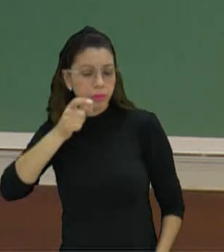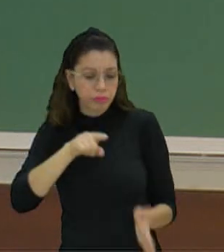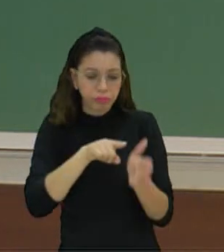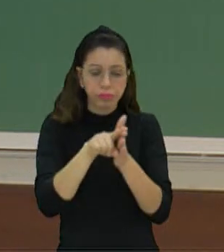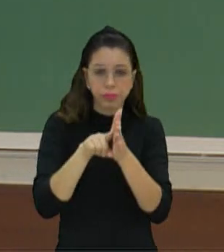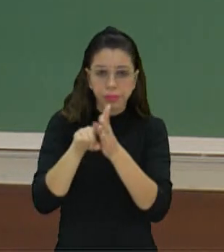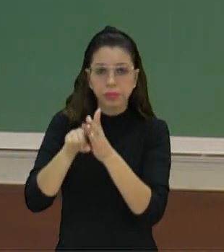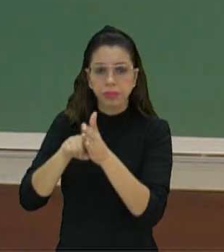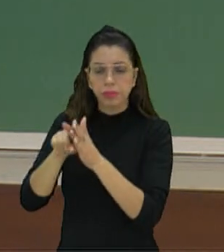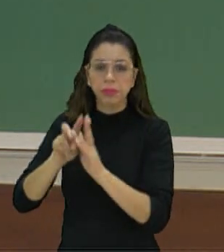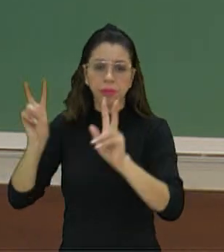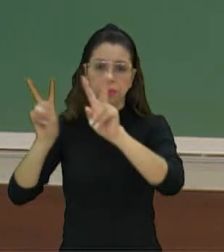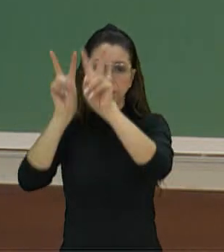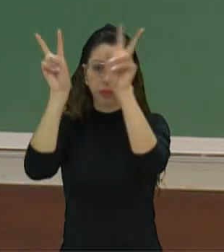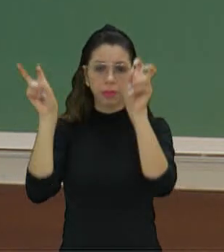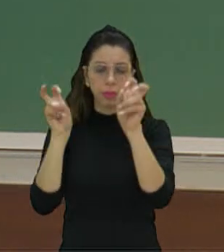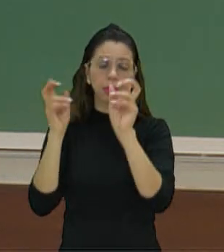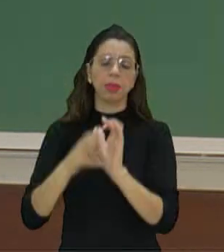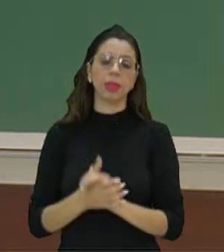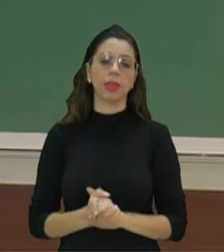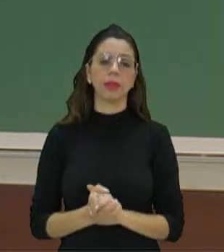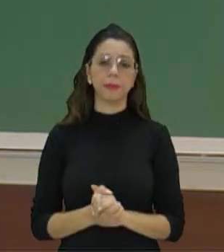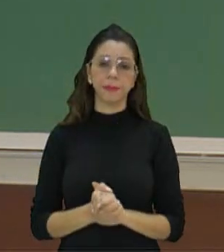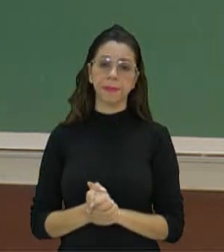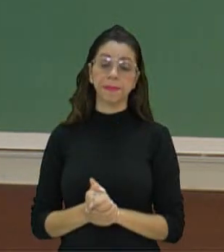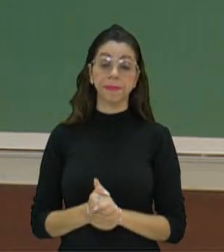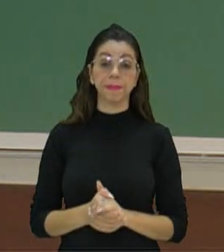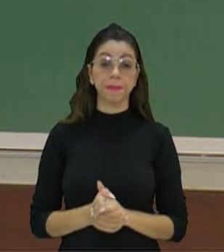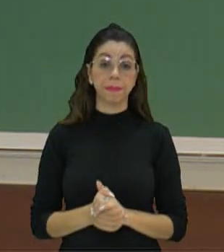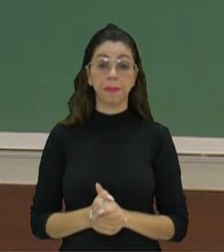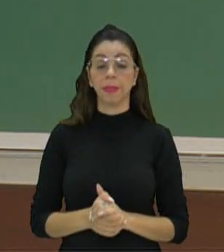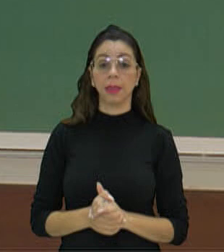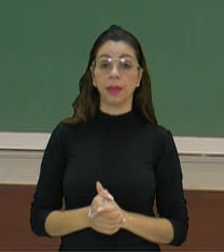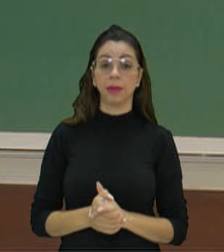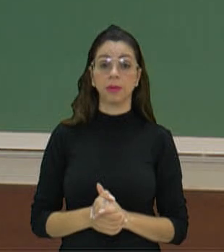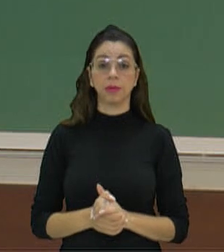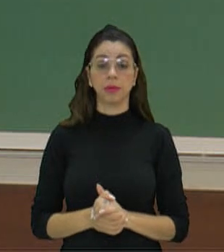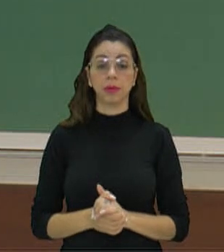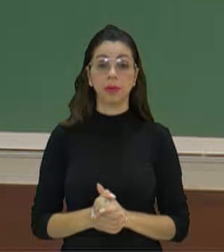de algum assunto. Um dos maiores benefícios do estudo